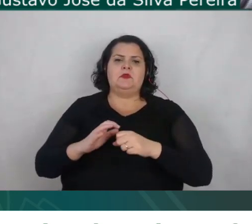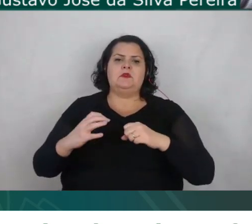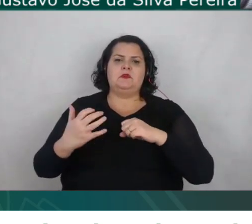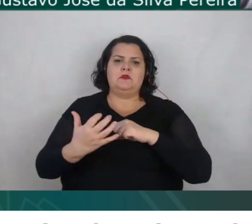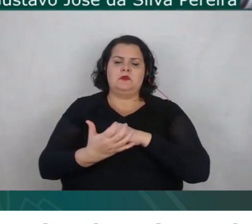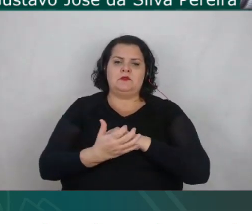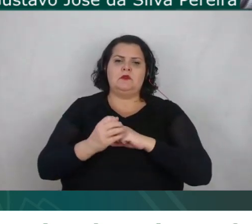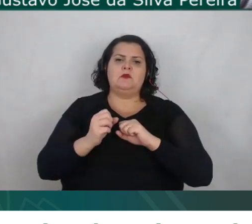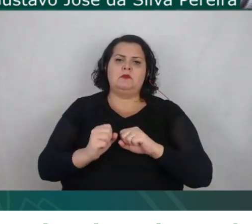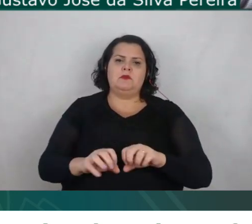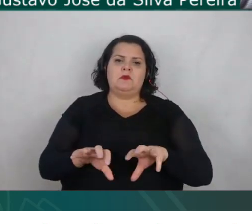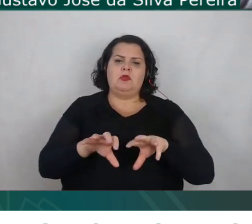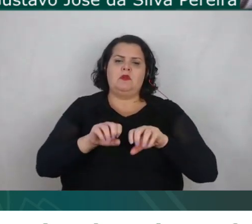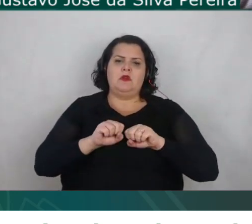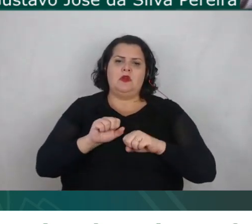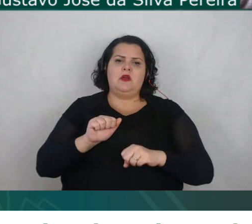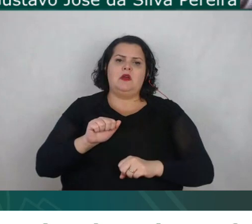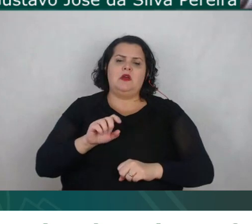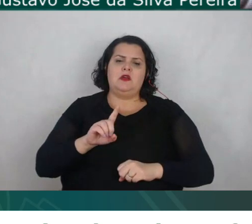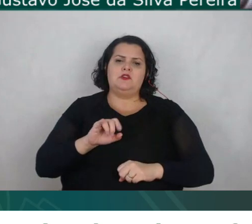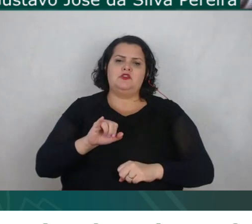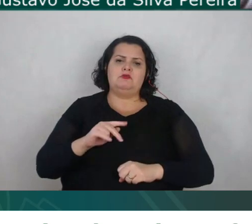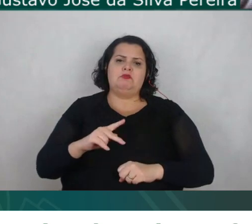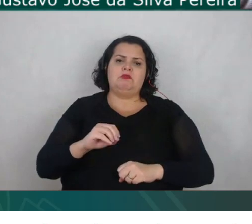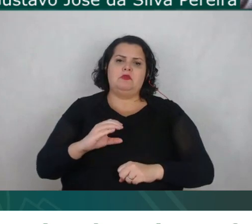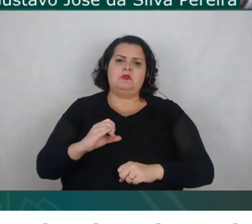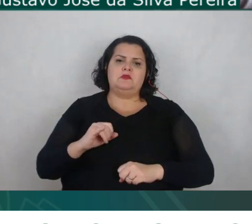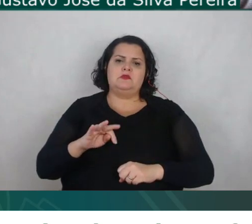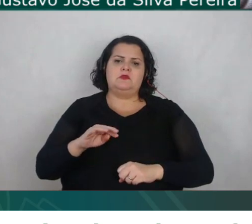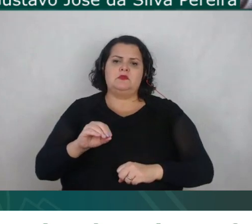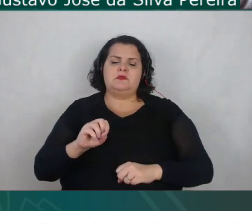infectar adipócitos e a questão do estrógeno.